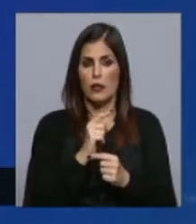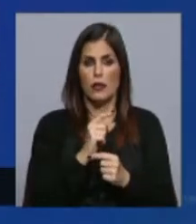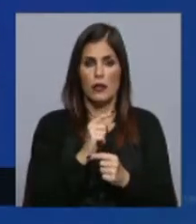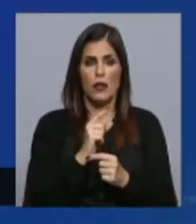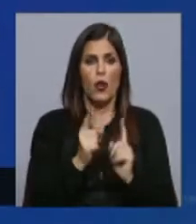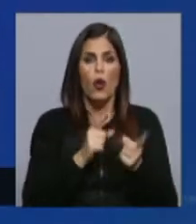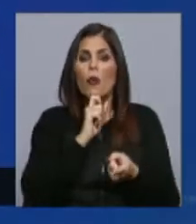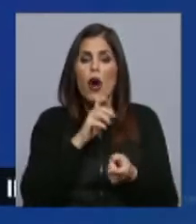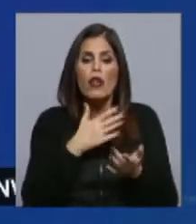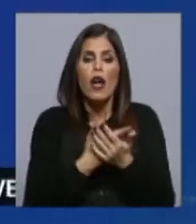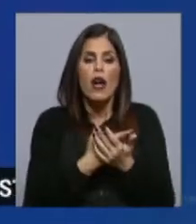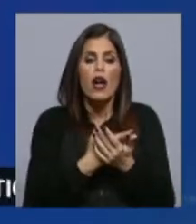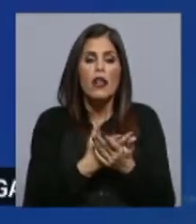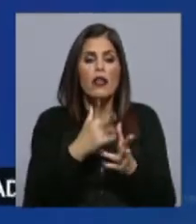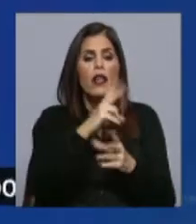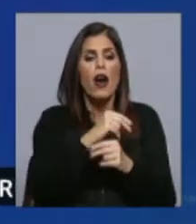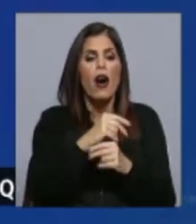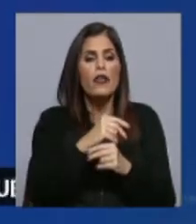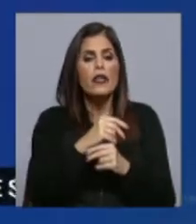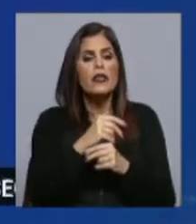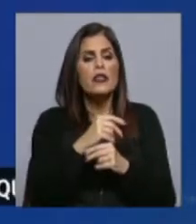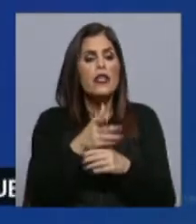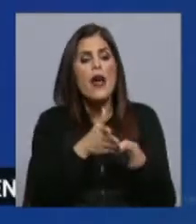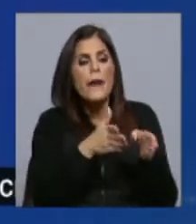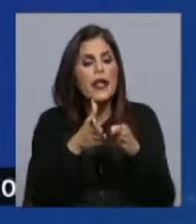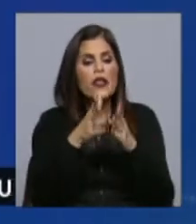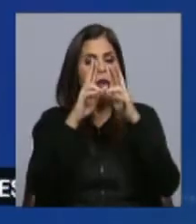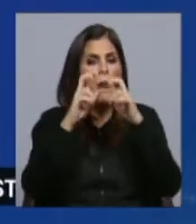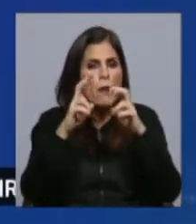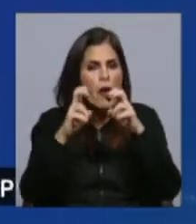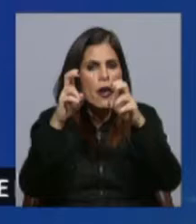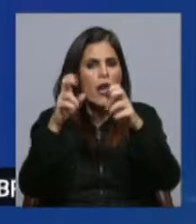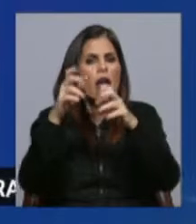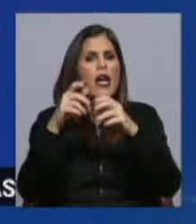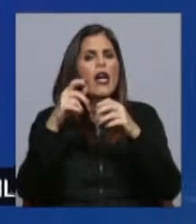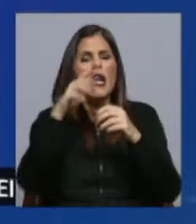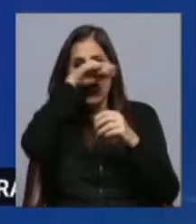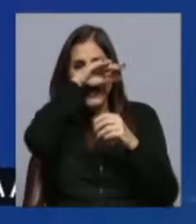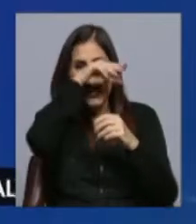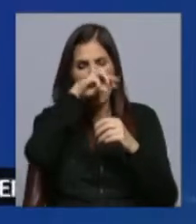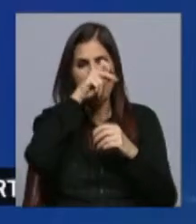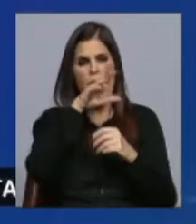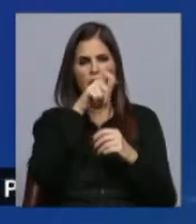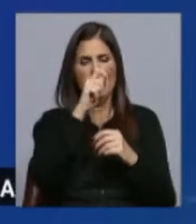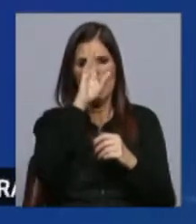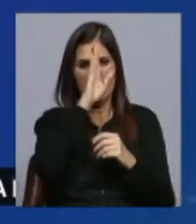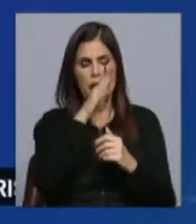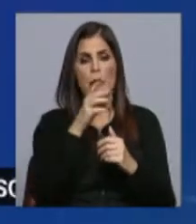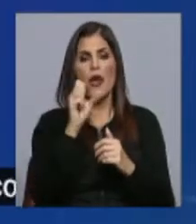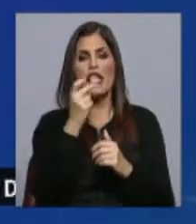pode dar sobre novas rotas de exploração, precisamente em Marte e nos seus glaciares. Nós sabemos que os glaciares na